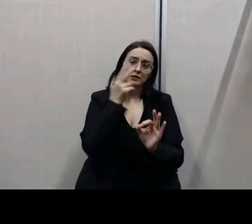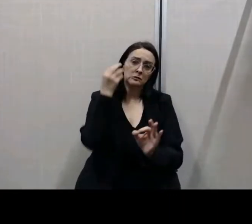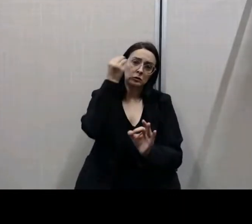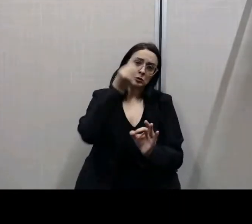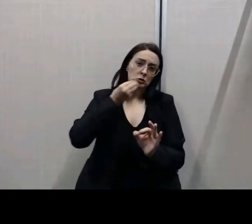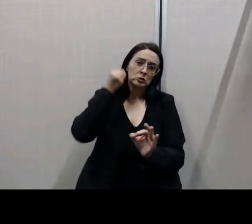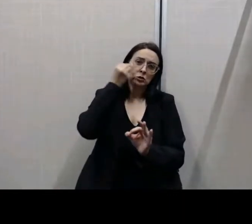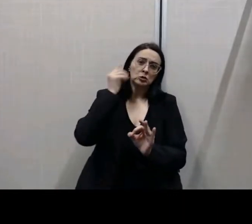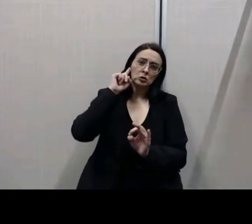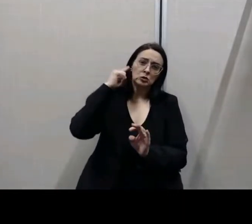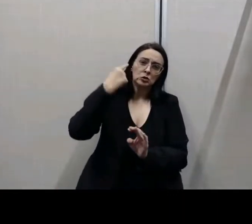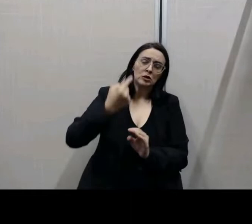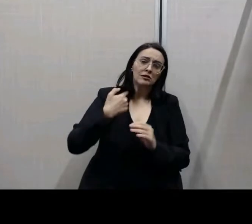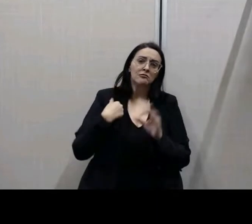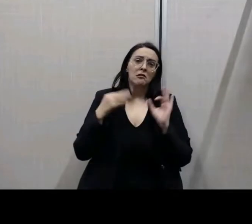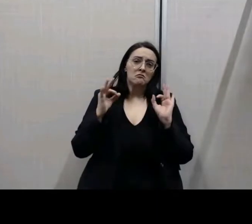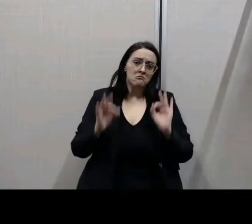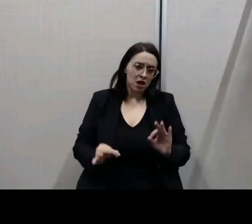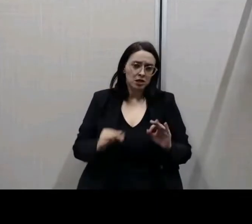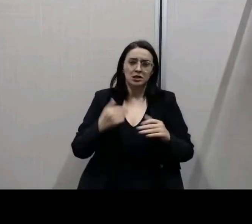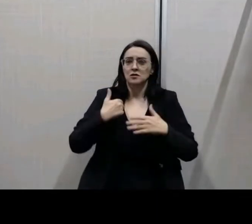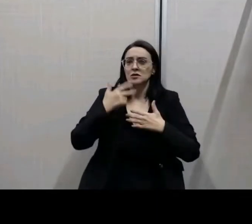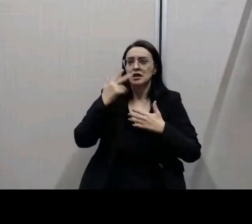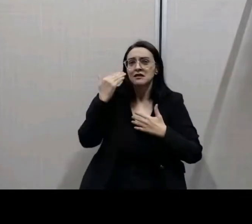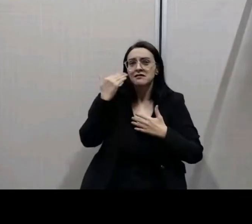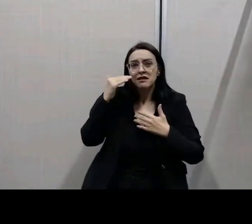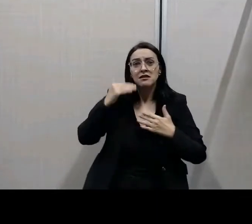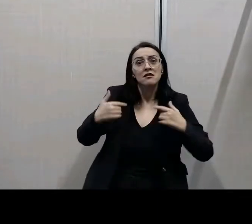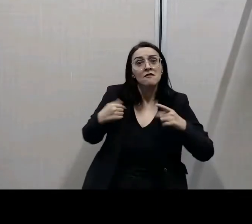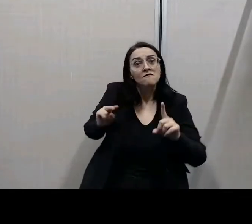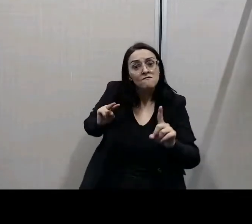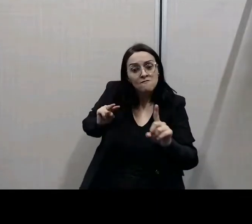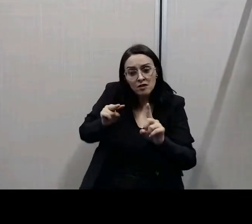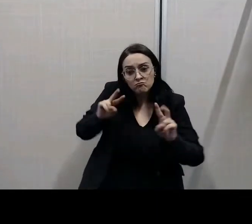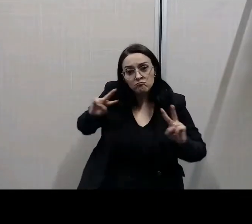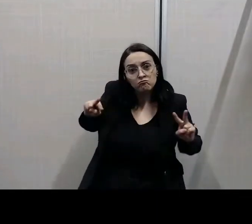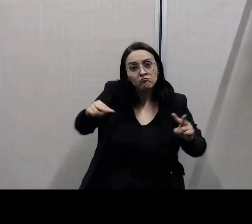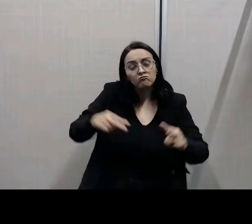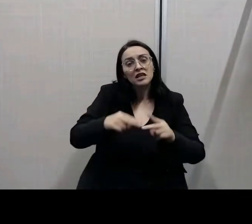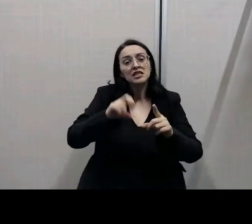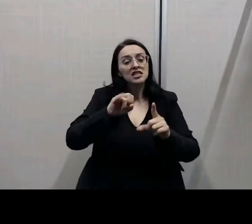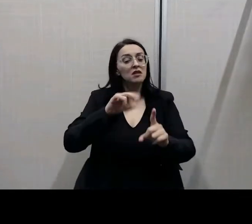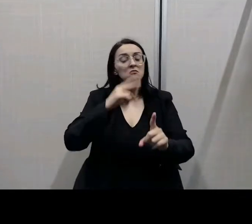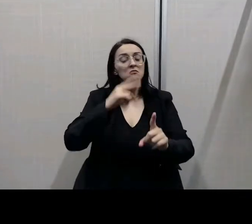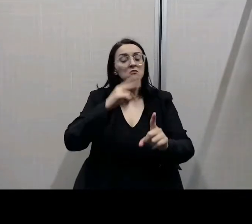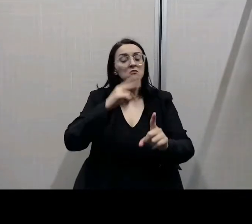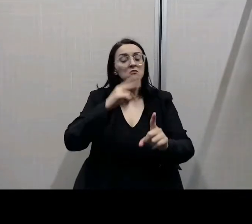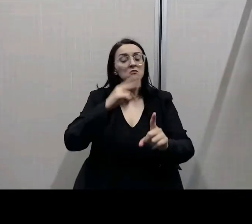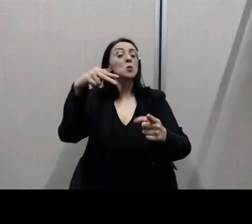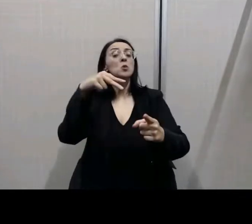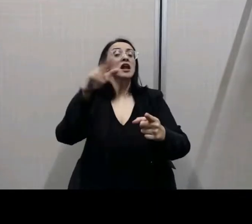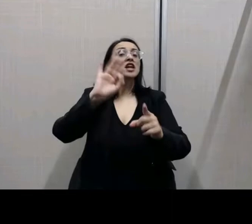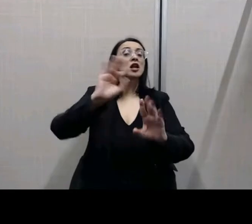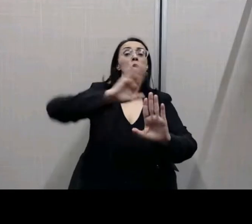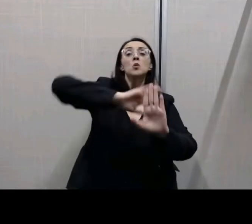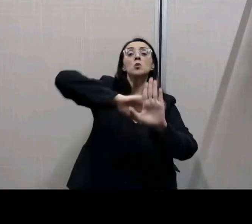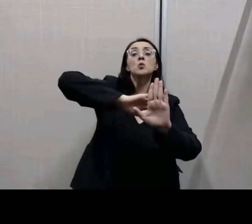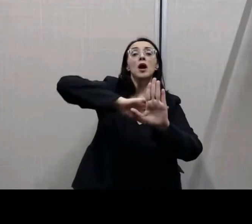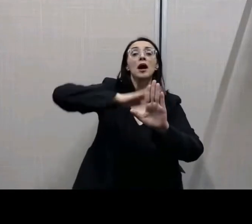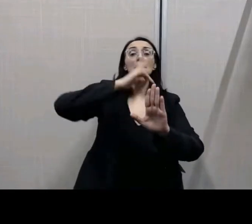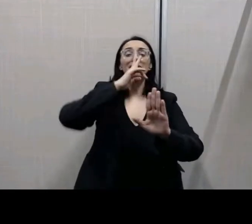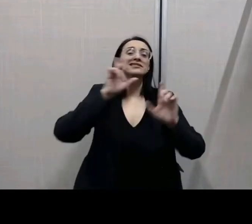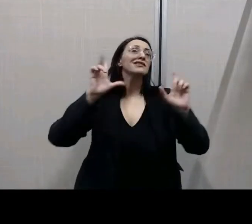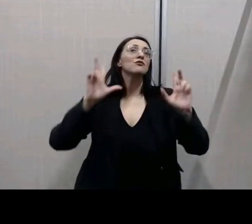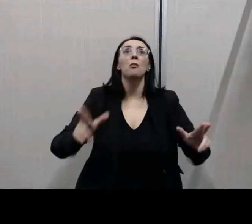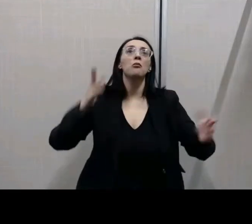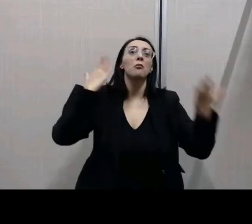vivência diária, para que isso se torne uma coisa pelo menos vista. Quando a gente não vê um problema, ele não existe. É como uma mancha na parede. Enquanto você não